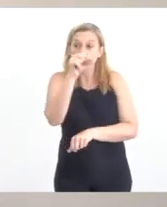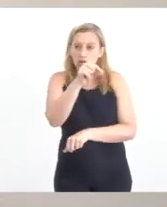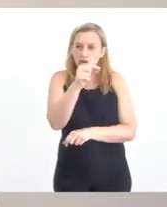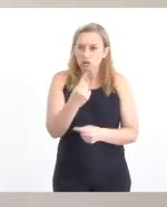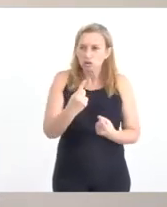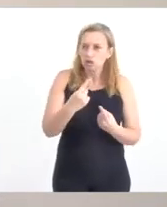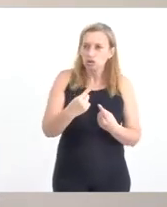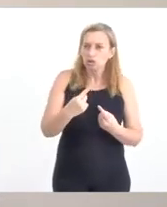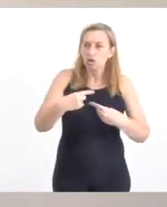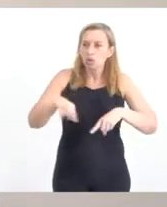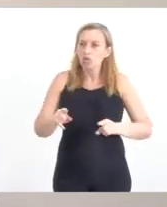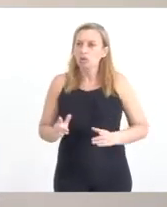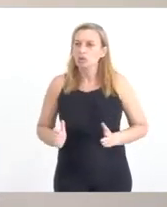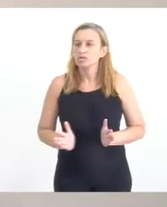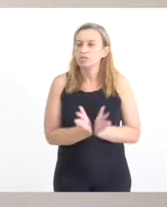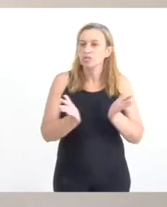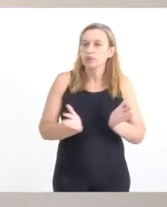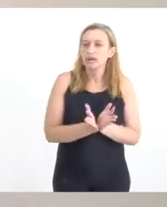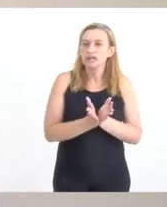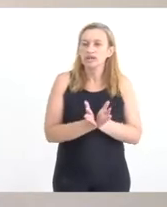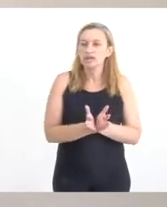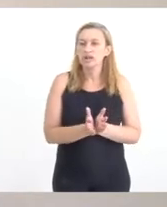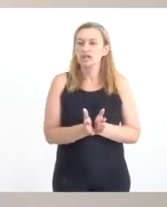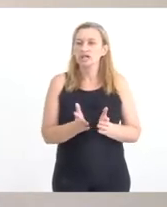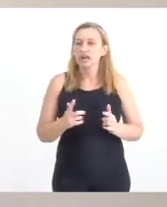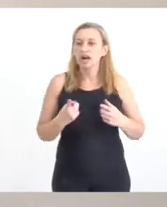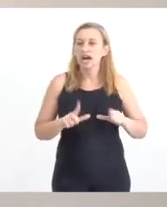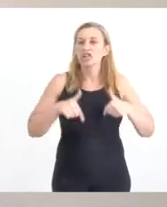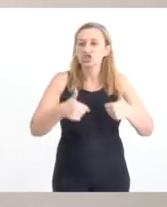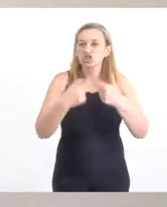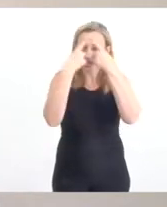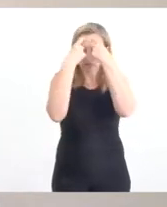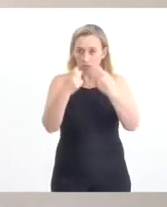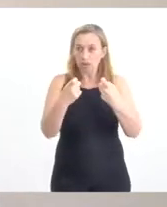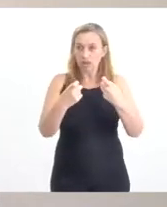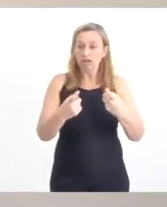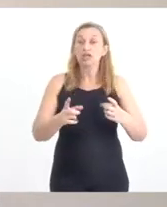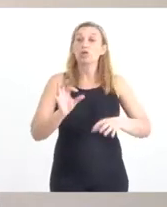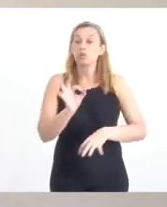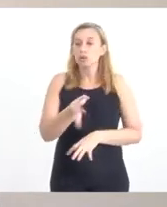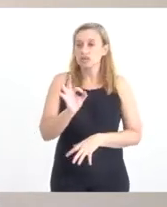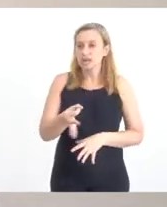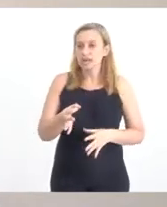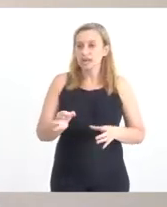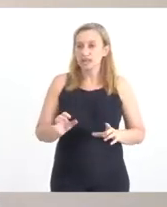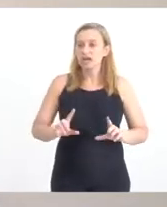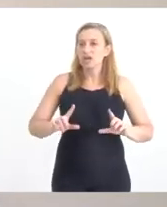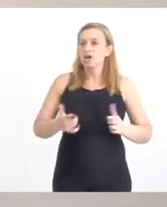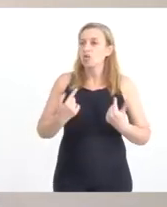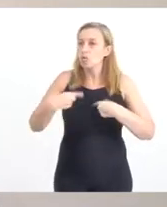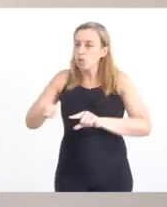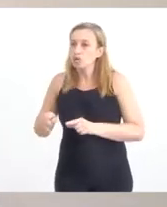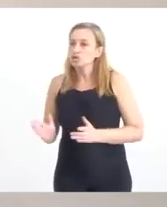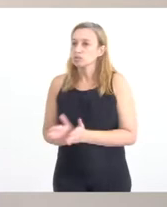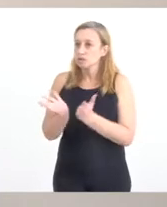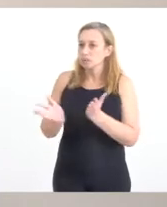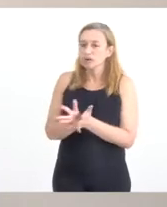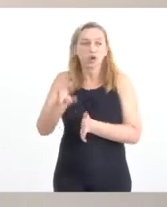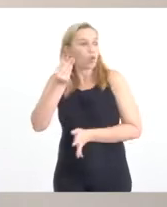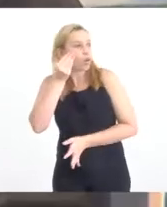combater pobreza com violência ao invés de combater pobreza com dignidade com